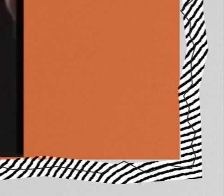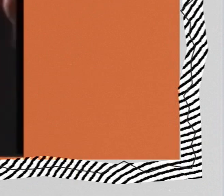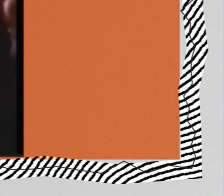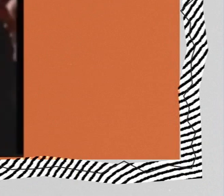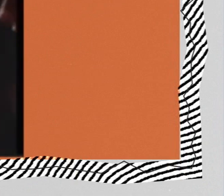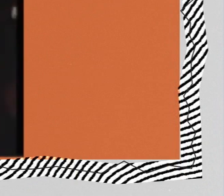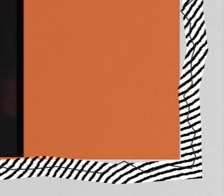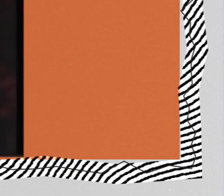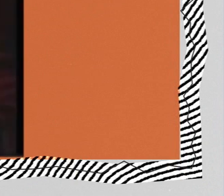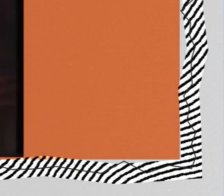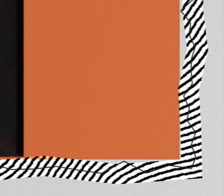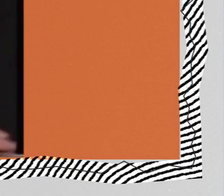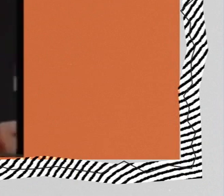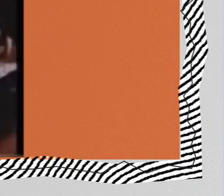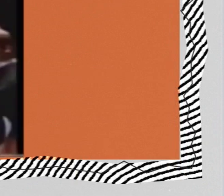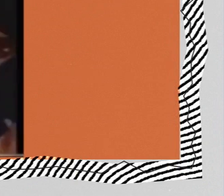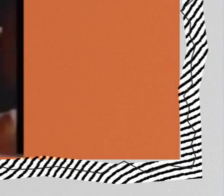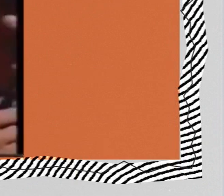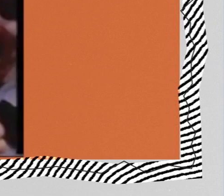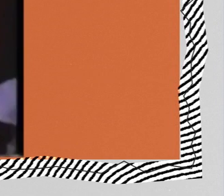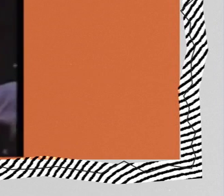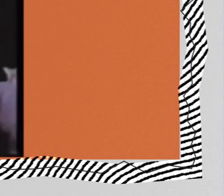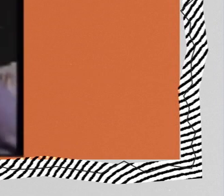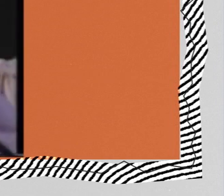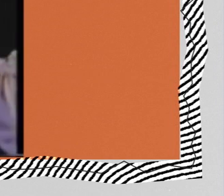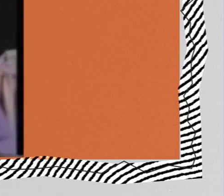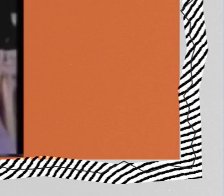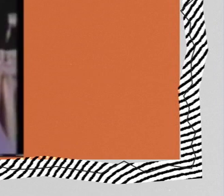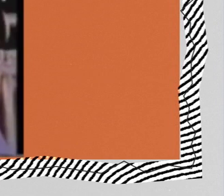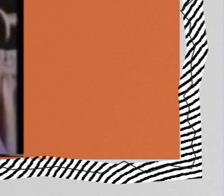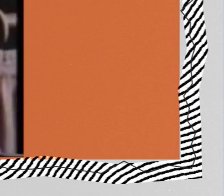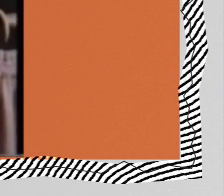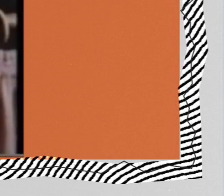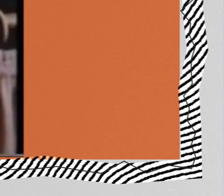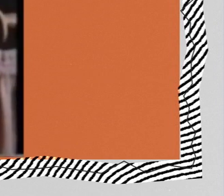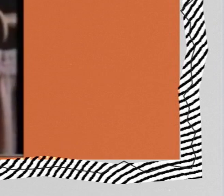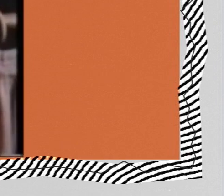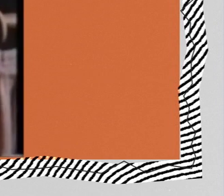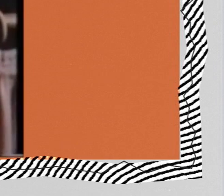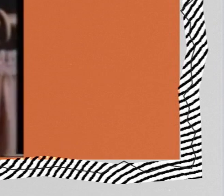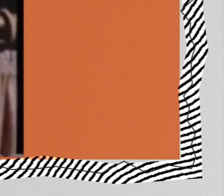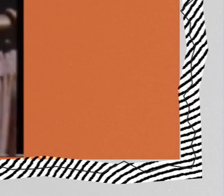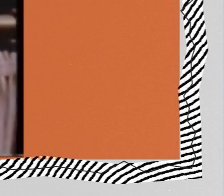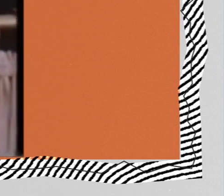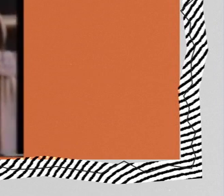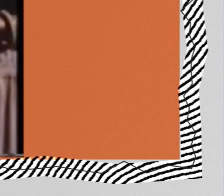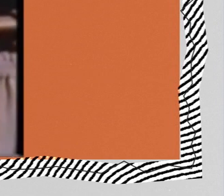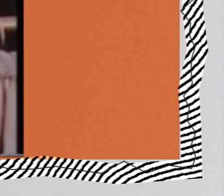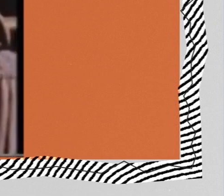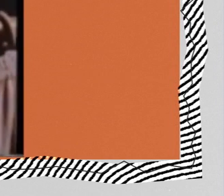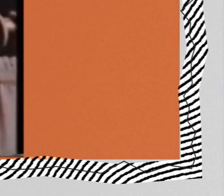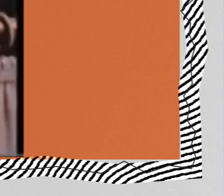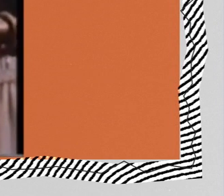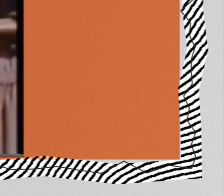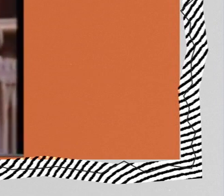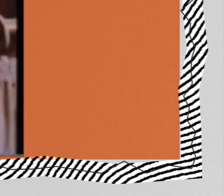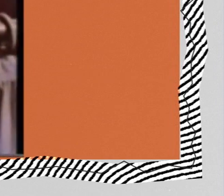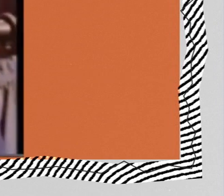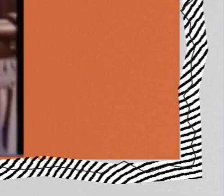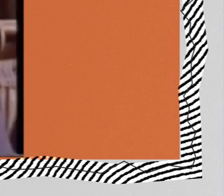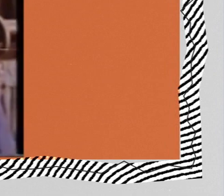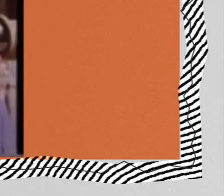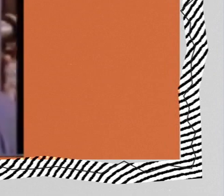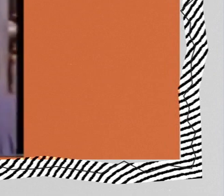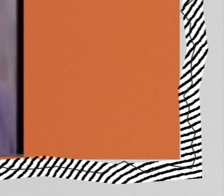in love, and oh, how they give you away.